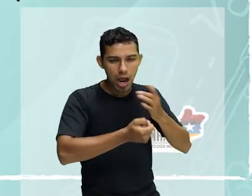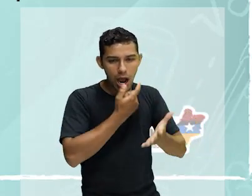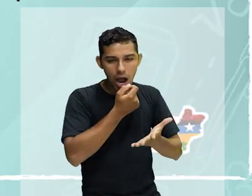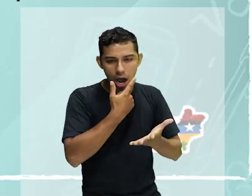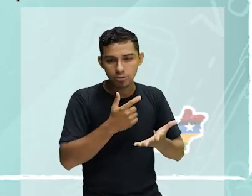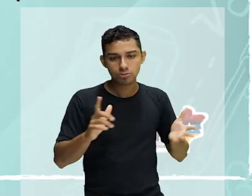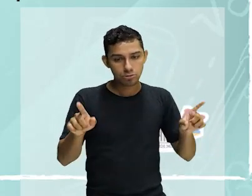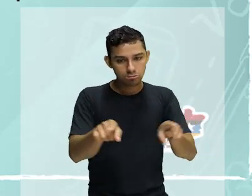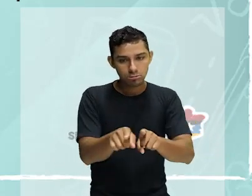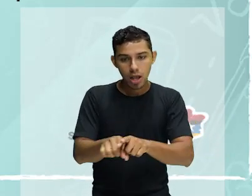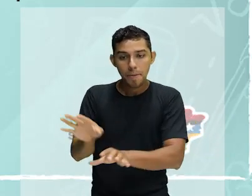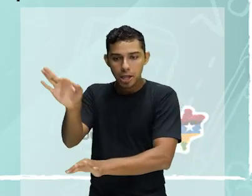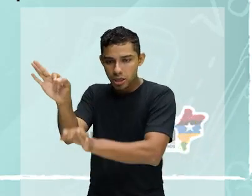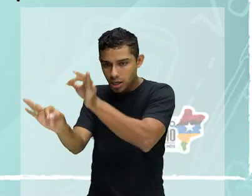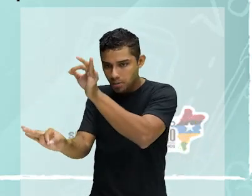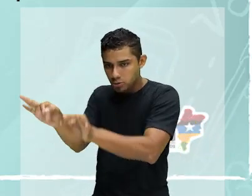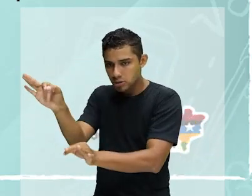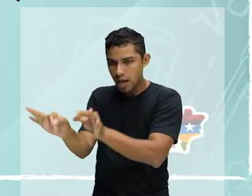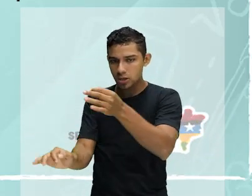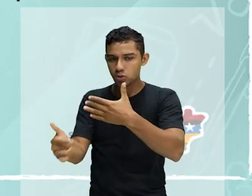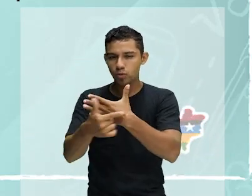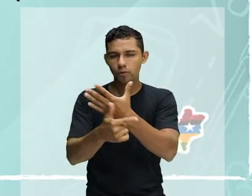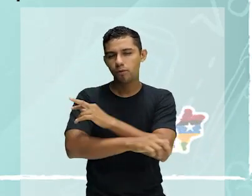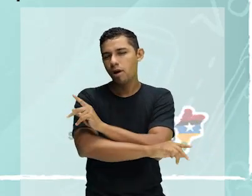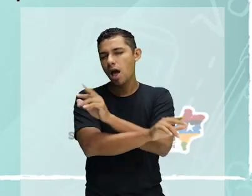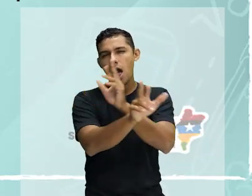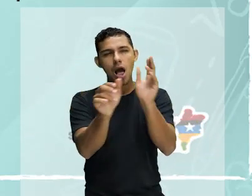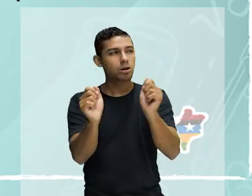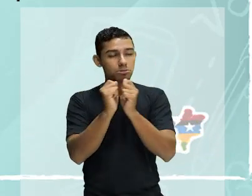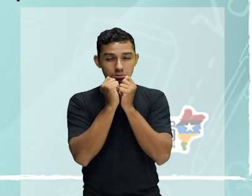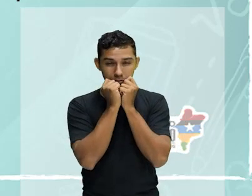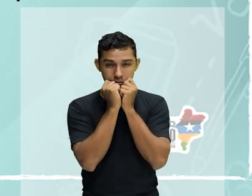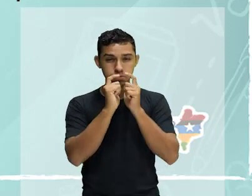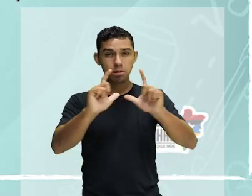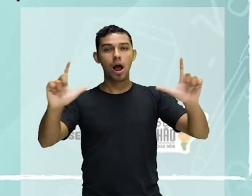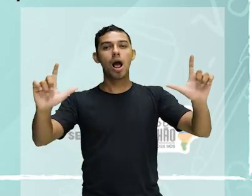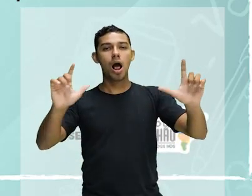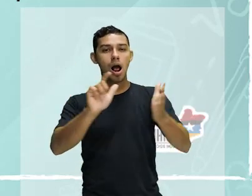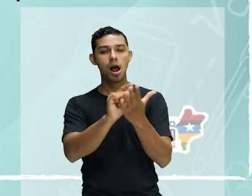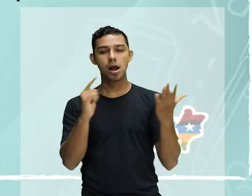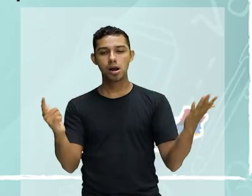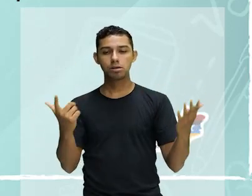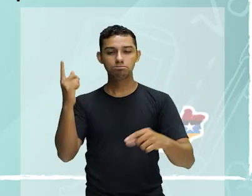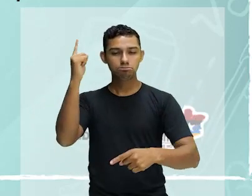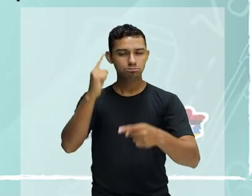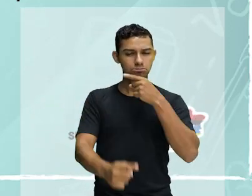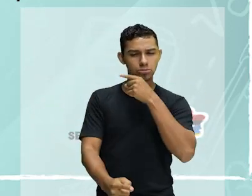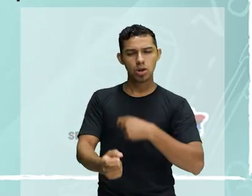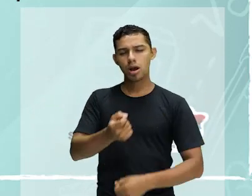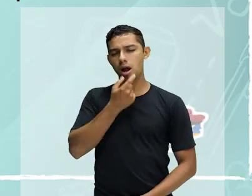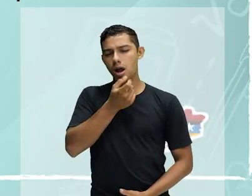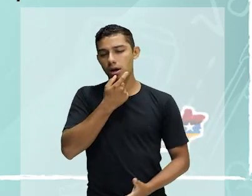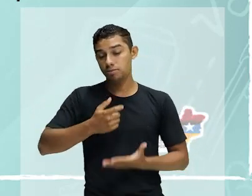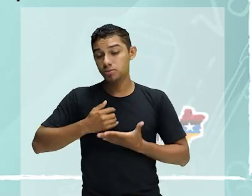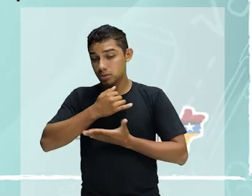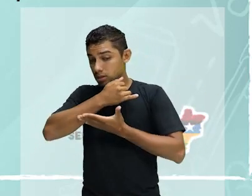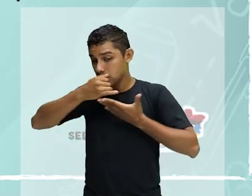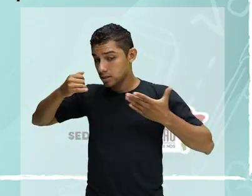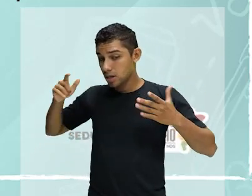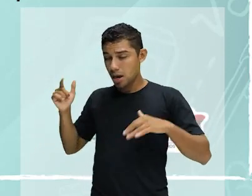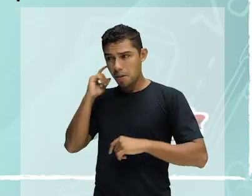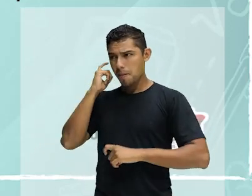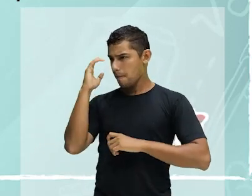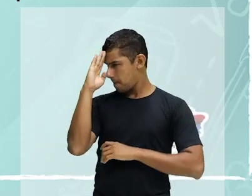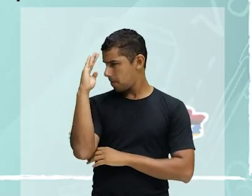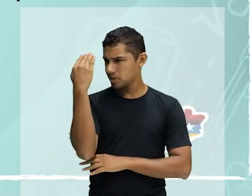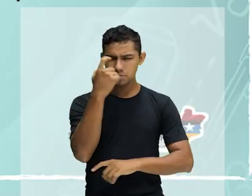em função dos vários escândalos de uso de substâncias proibidas pelos atletas. O doping é uma das principais